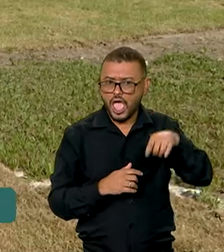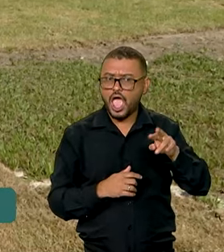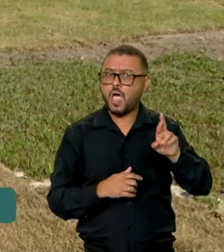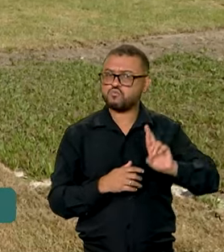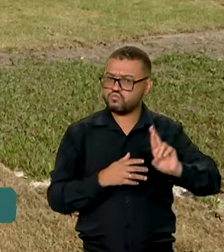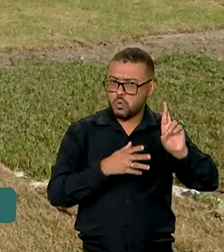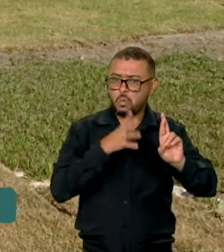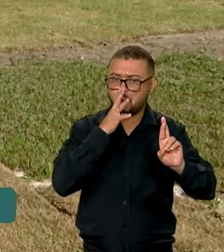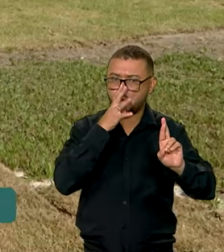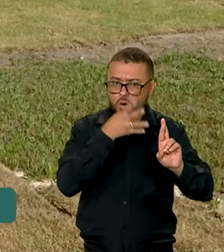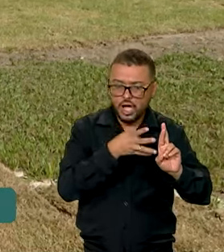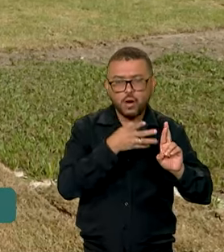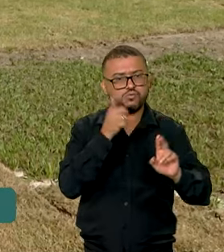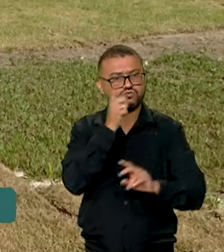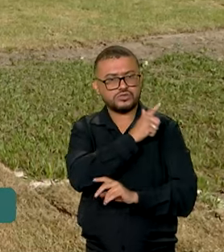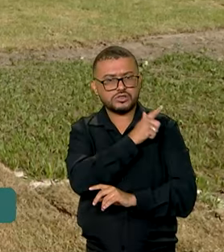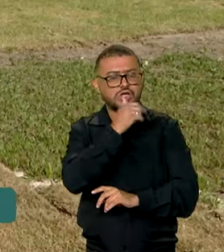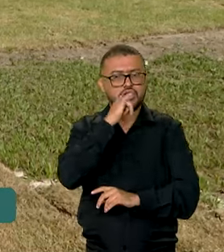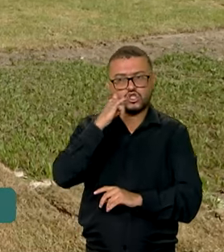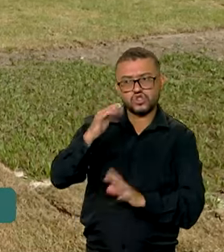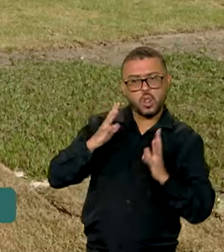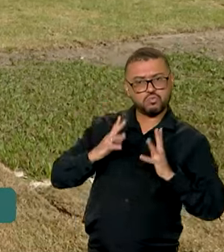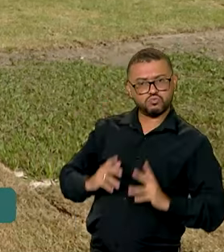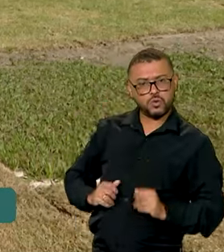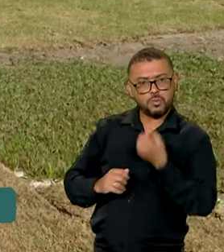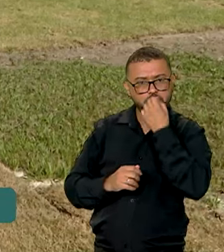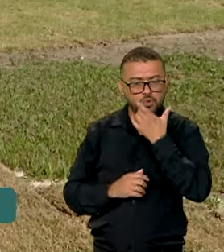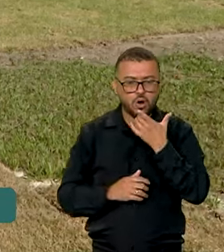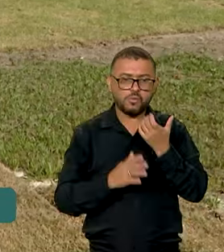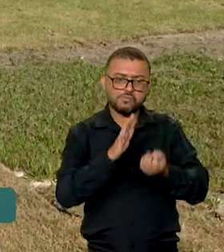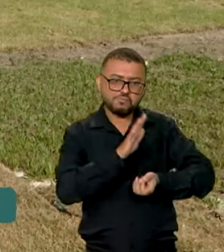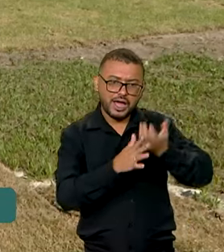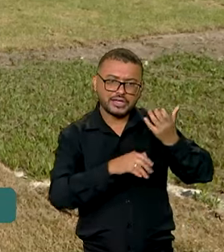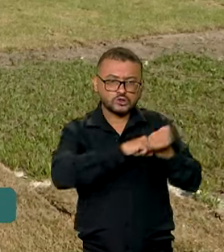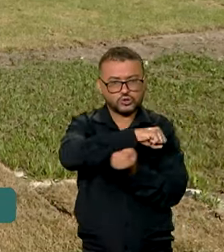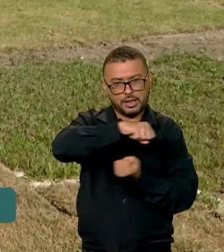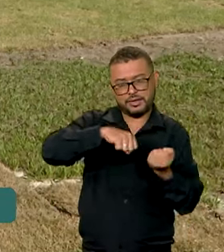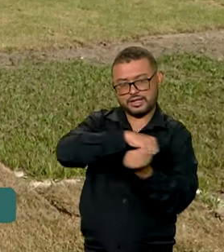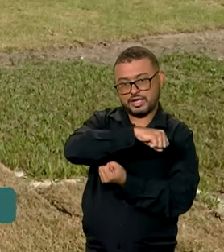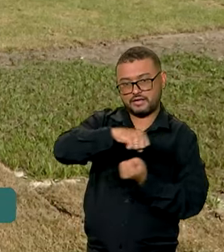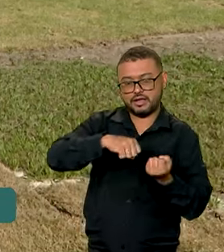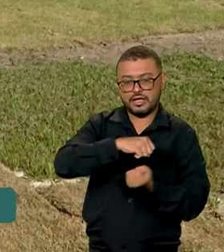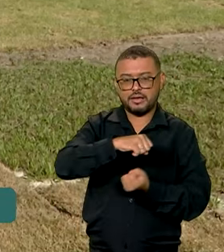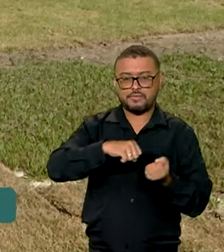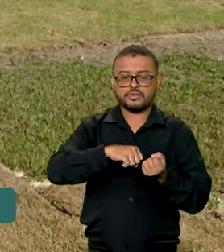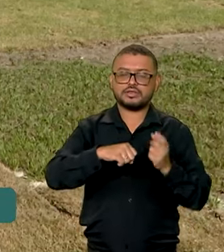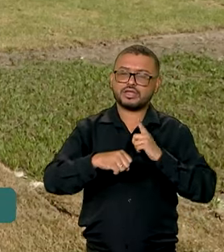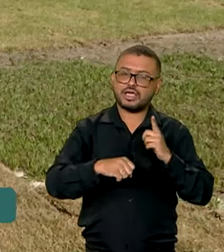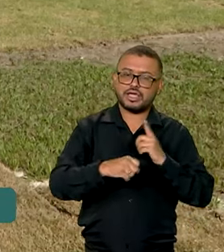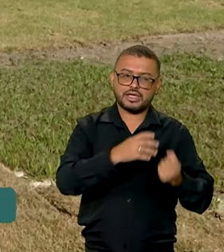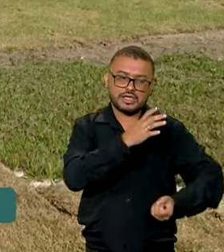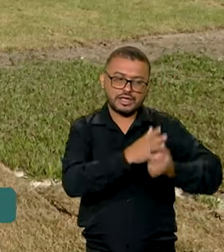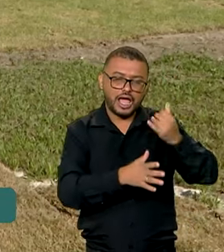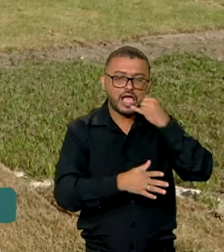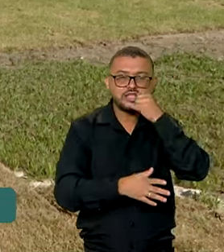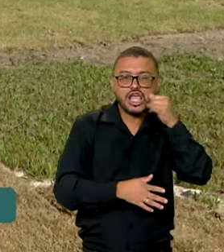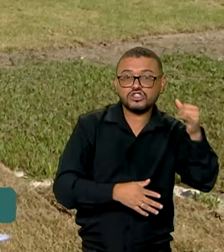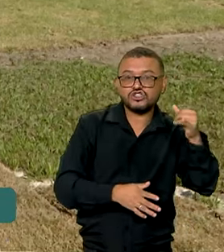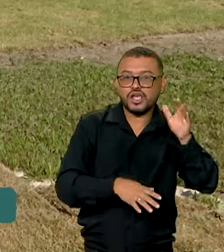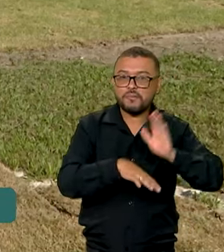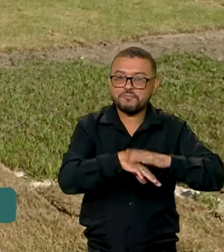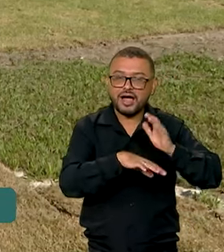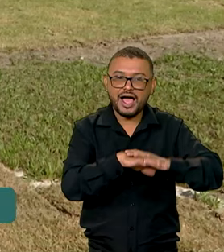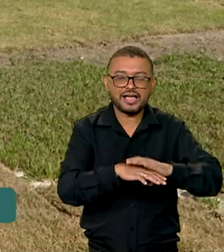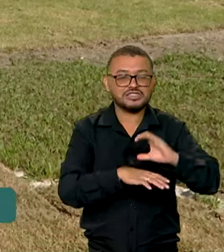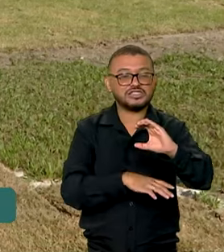referência em eficiência energética e também geração sustentável, com produção de energia e